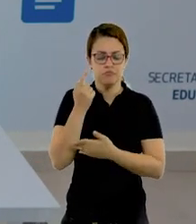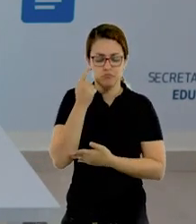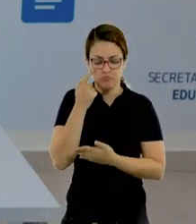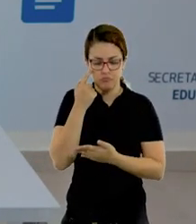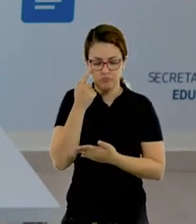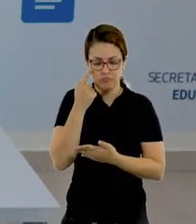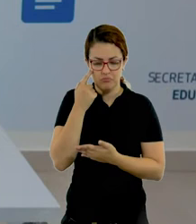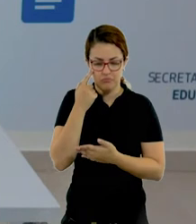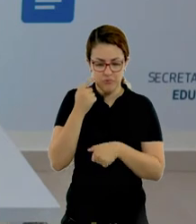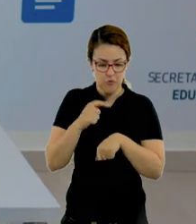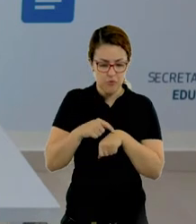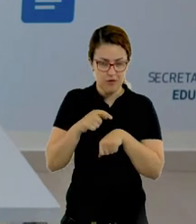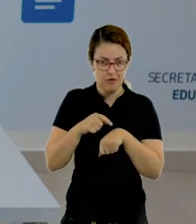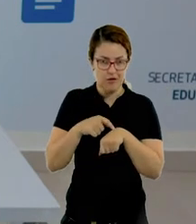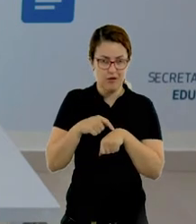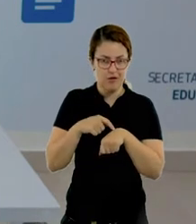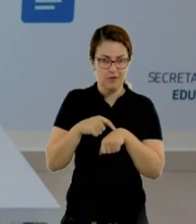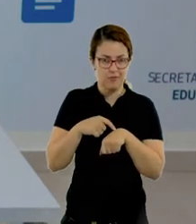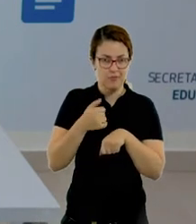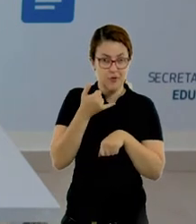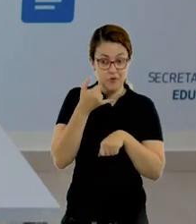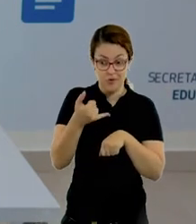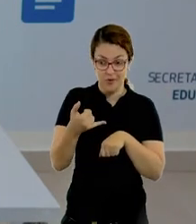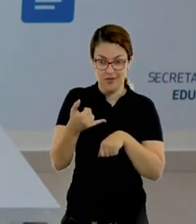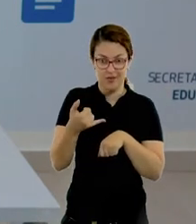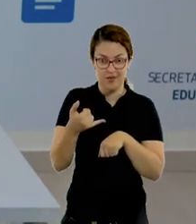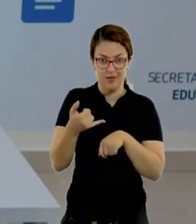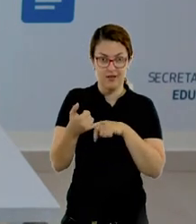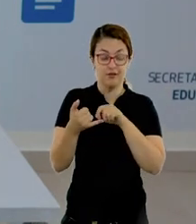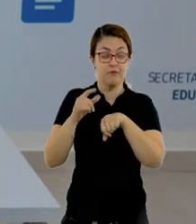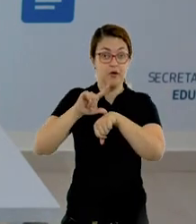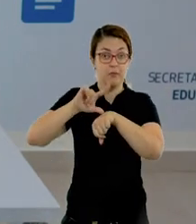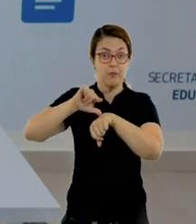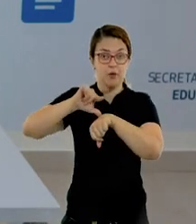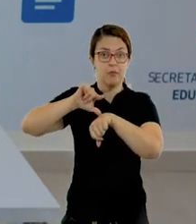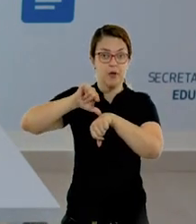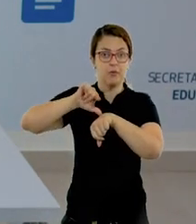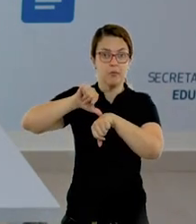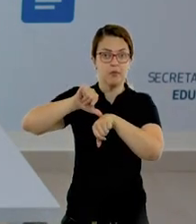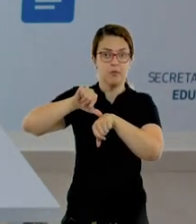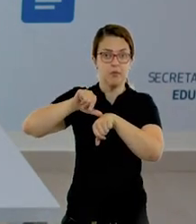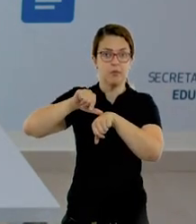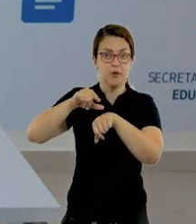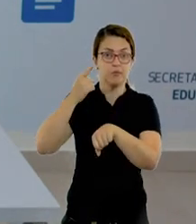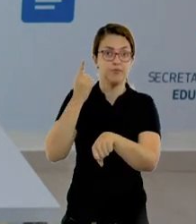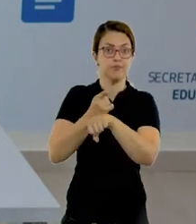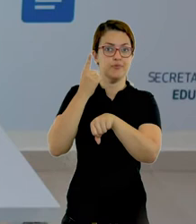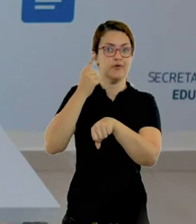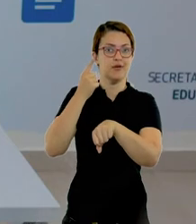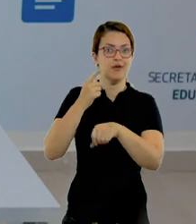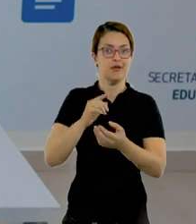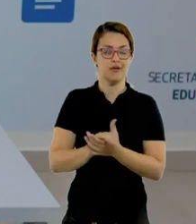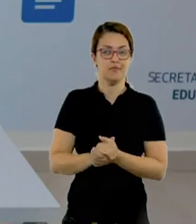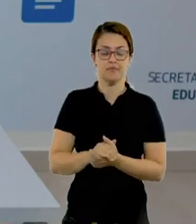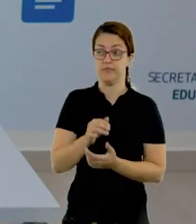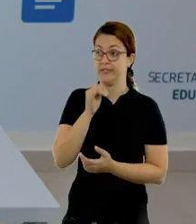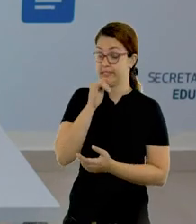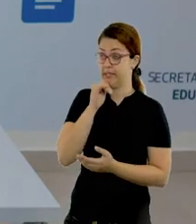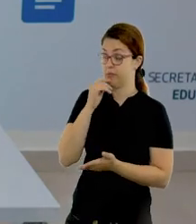tempo. Vocês podem utilizar o celular para marcar o tempo da atividade. Como assim o tempo? Determine mais ou